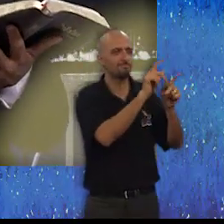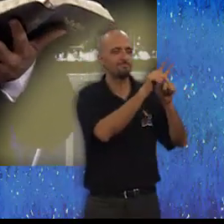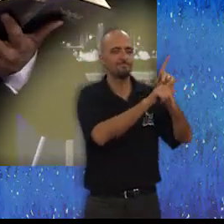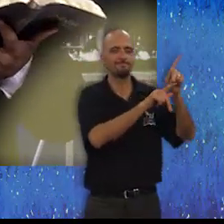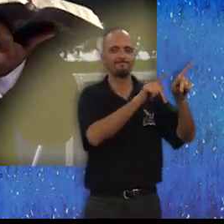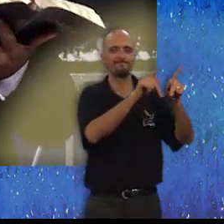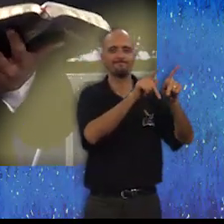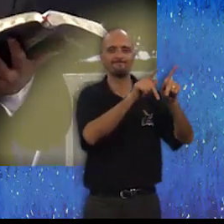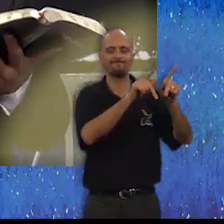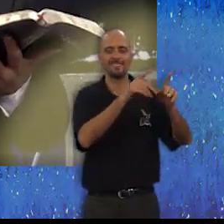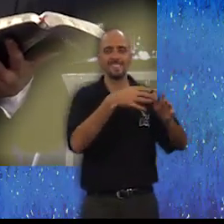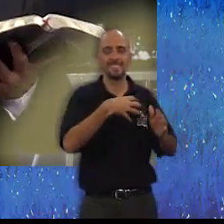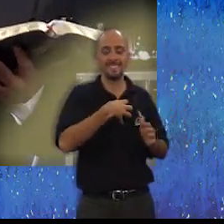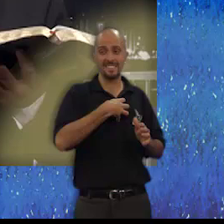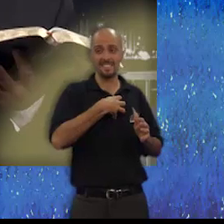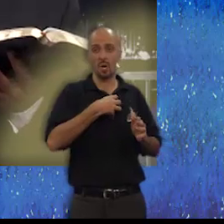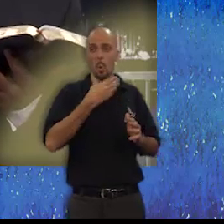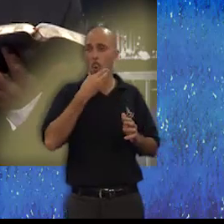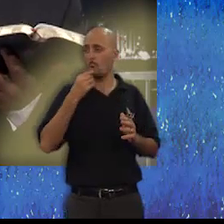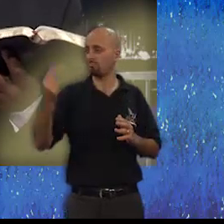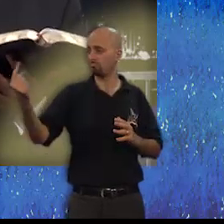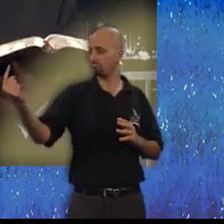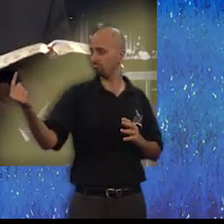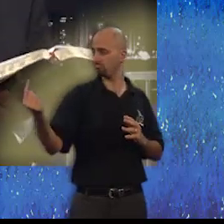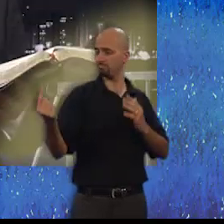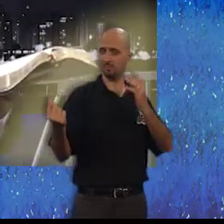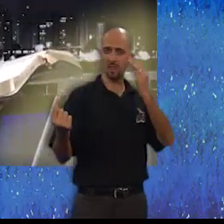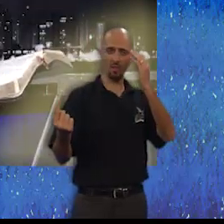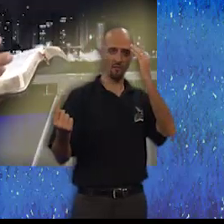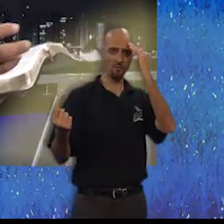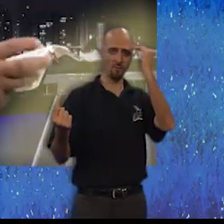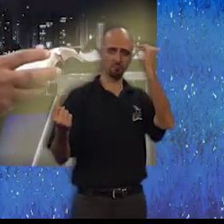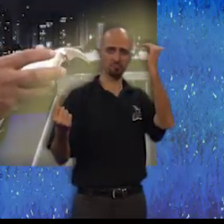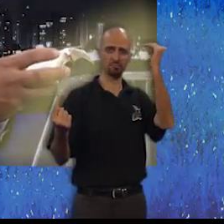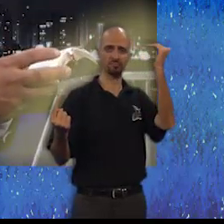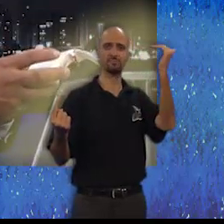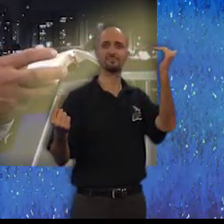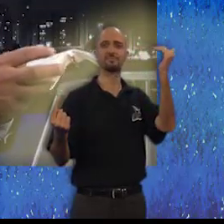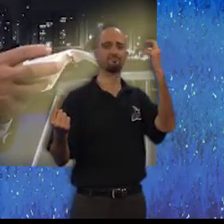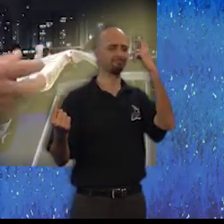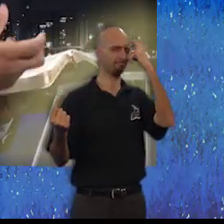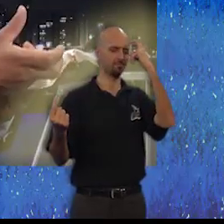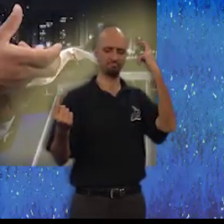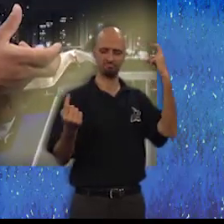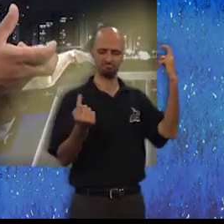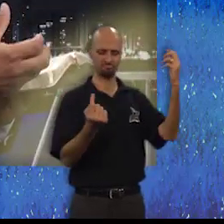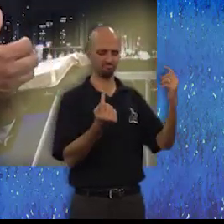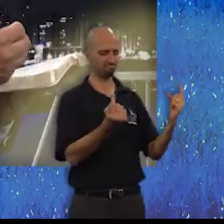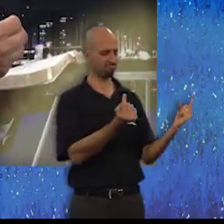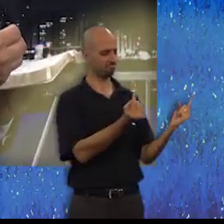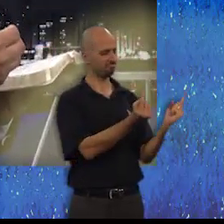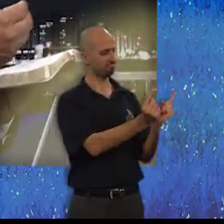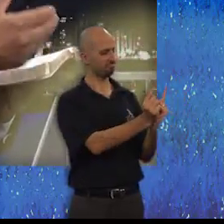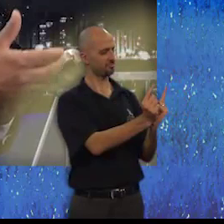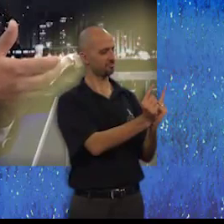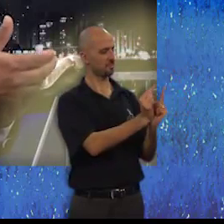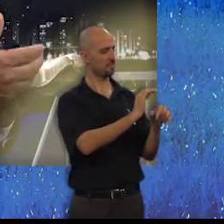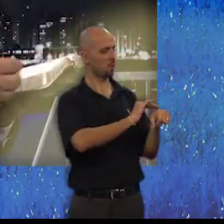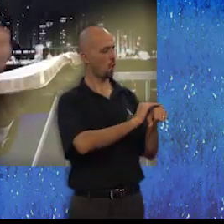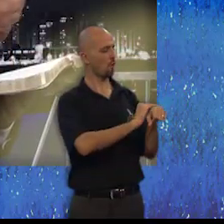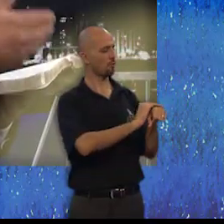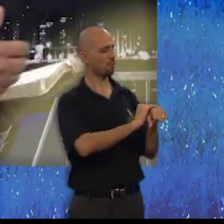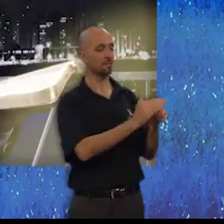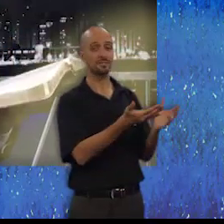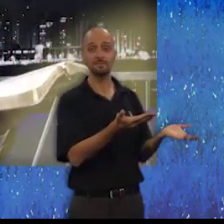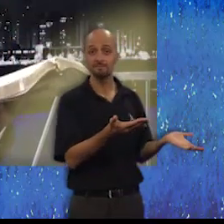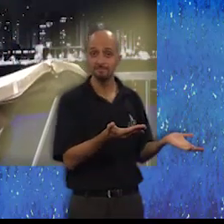para você entender? Não ficaria bem o doutor Nicodemos procurando um homem simples como Jesus para conversar e para uma consulta,